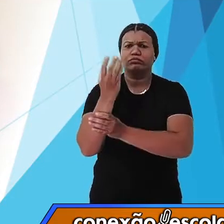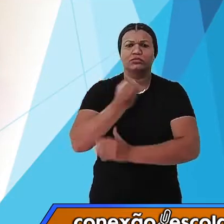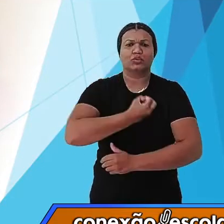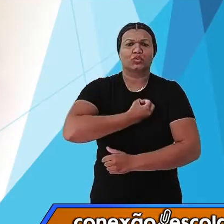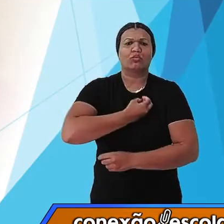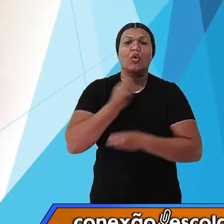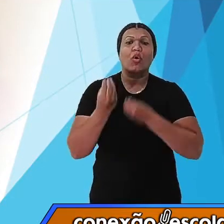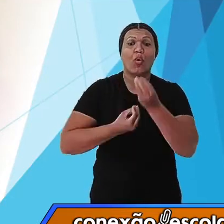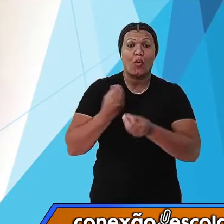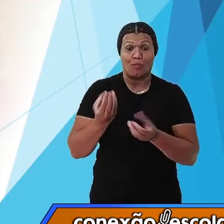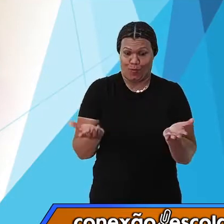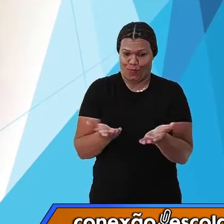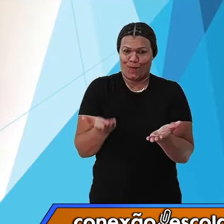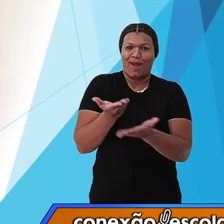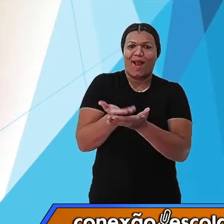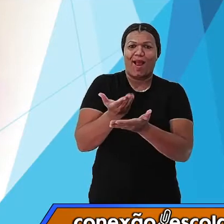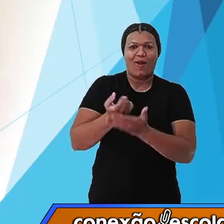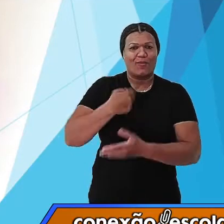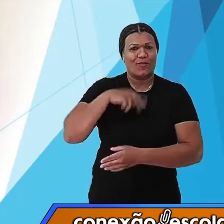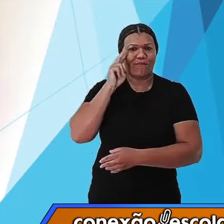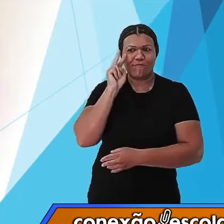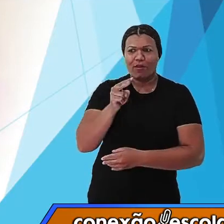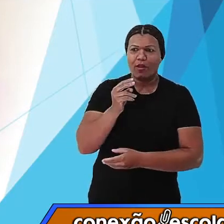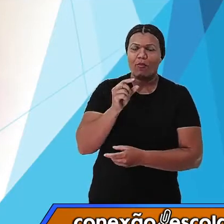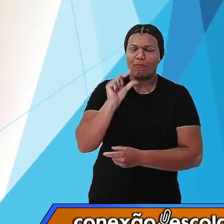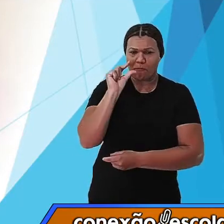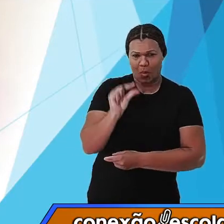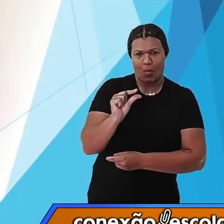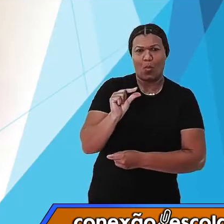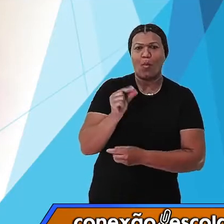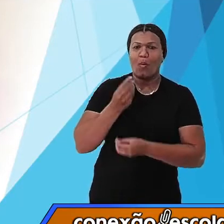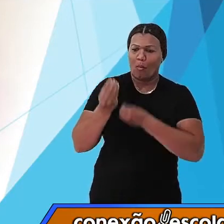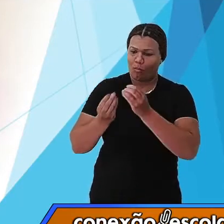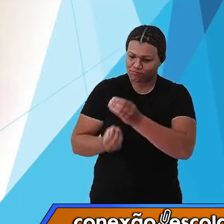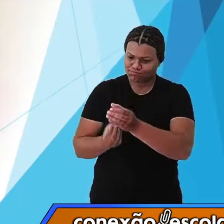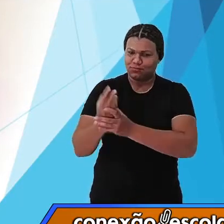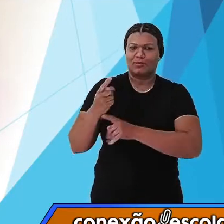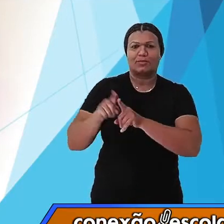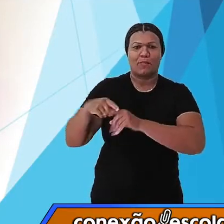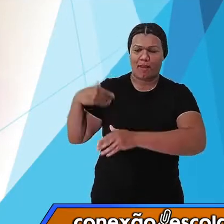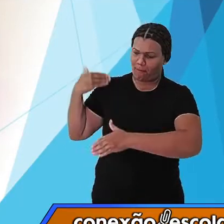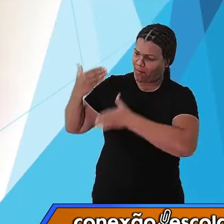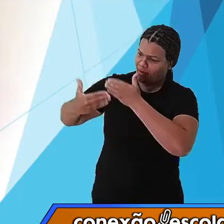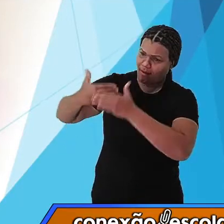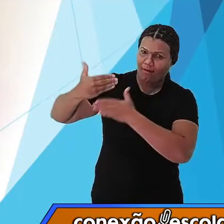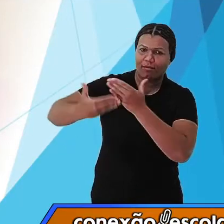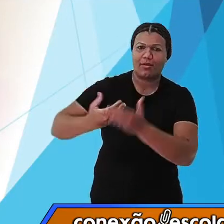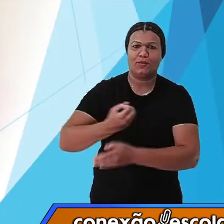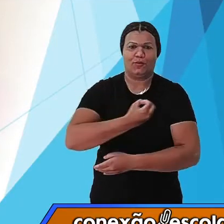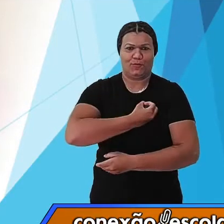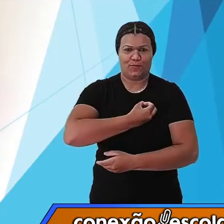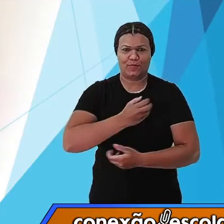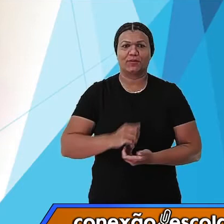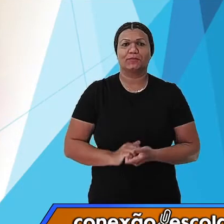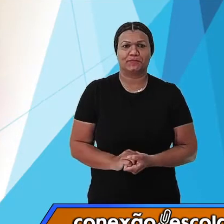de hoje, veremos um pouco sobre a origem e a evolução dos números.